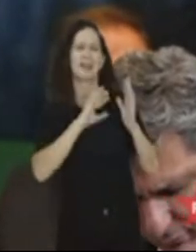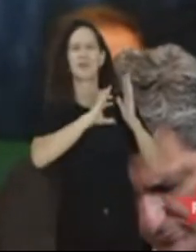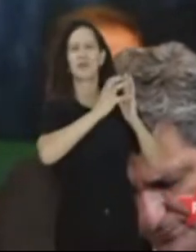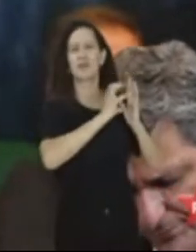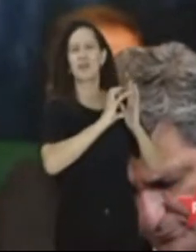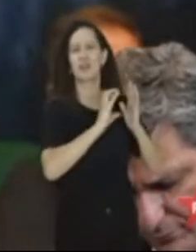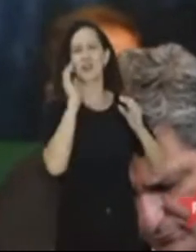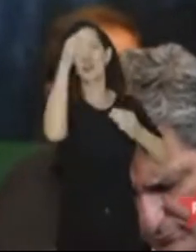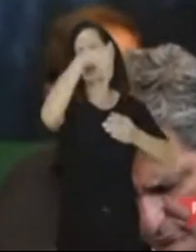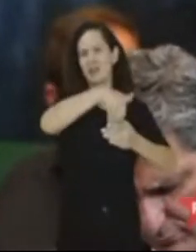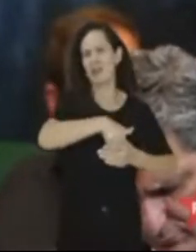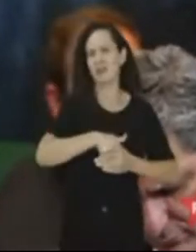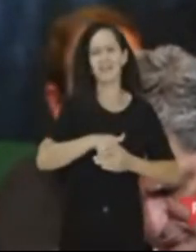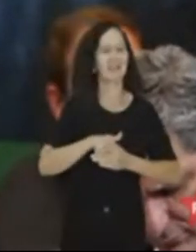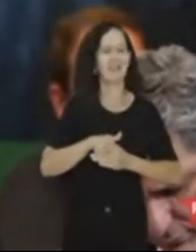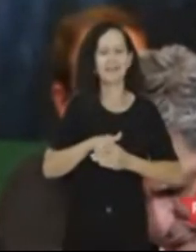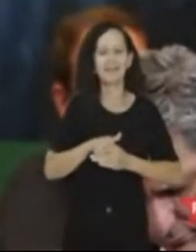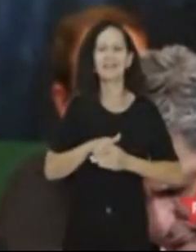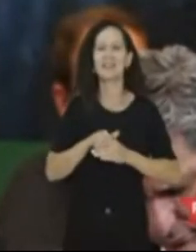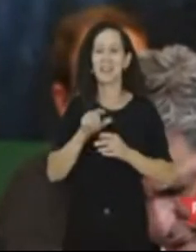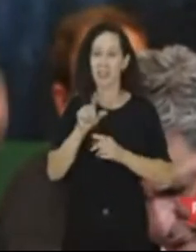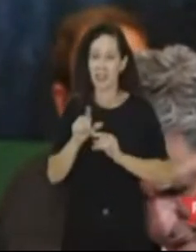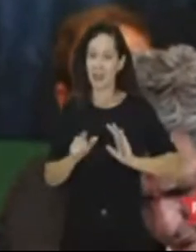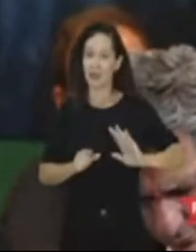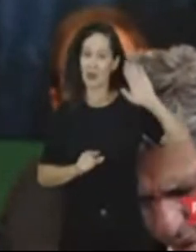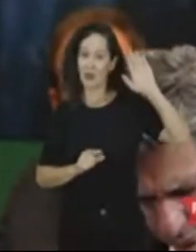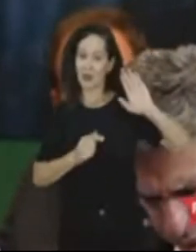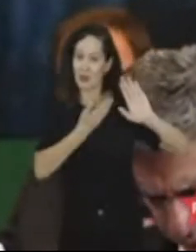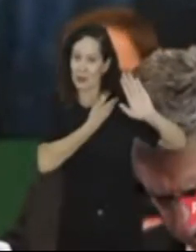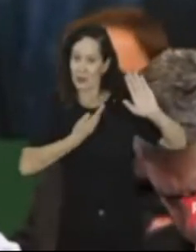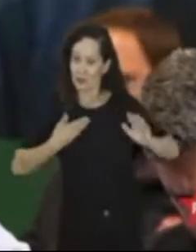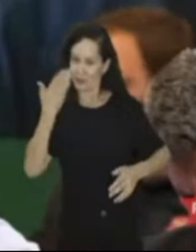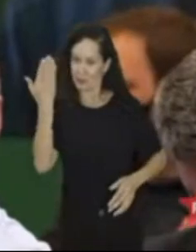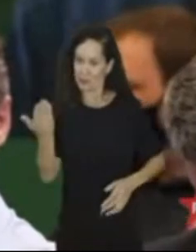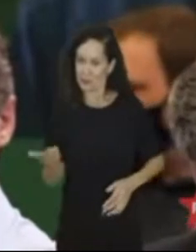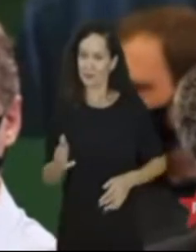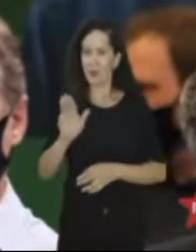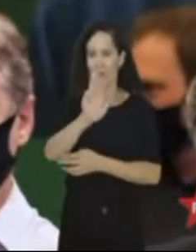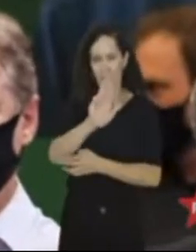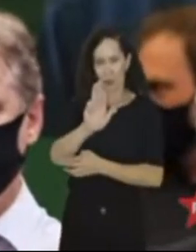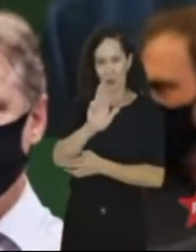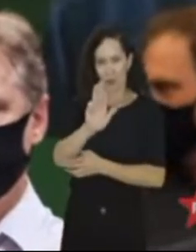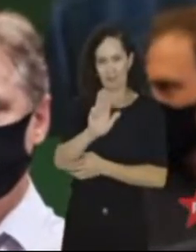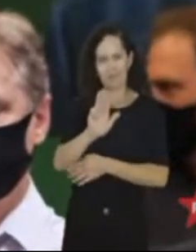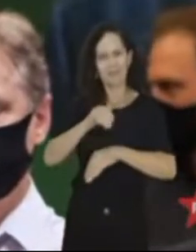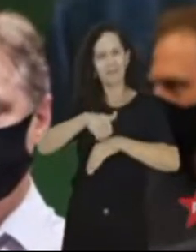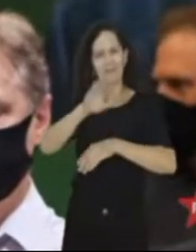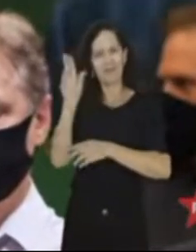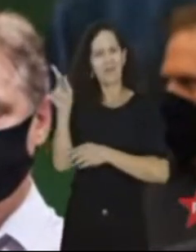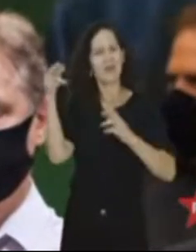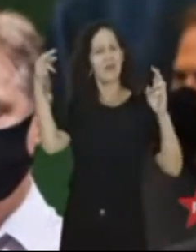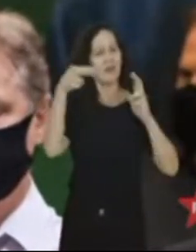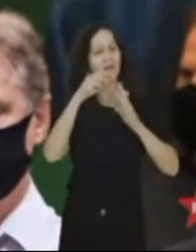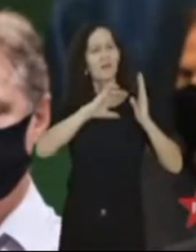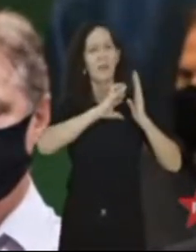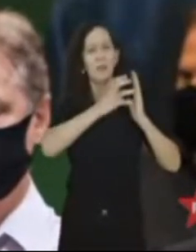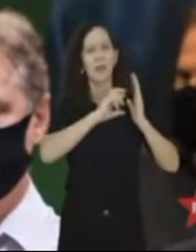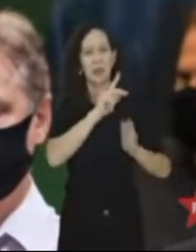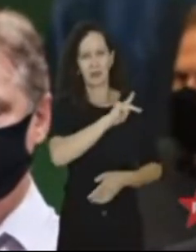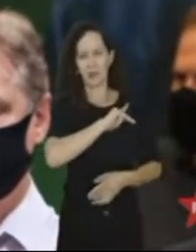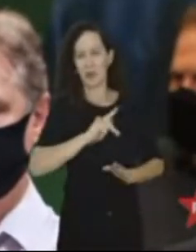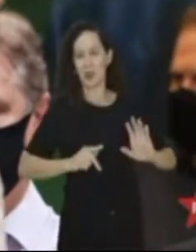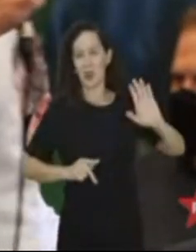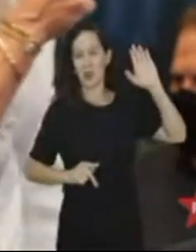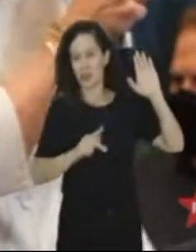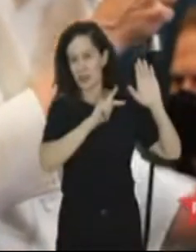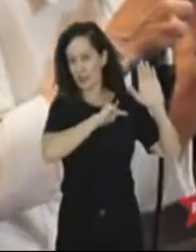Requião, como candidato a governador, e o Lula, mais do que representar um partido como candidato a presidente,